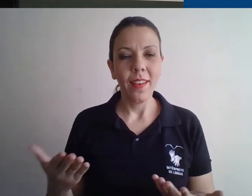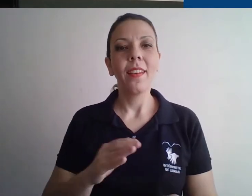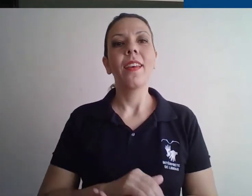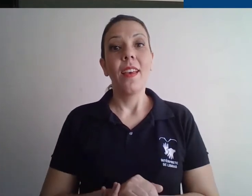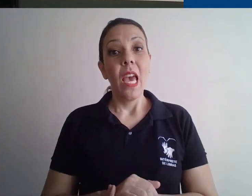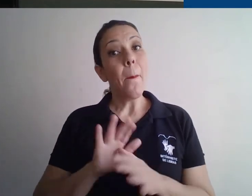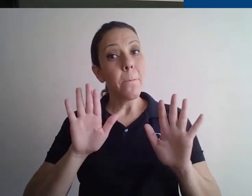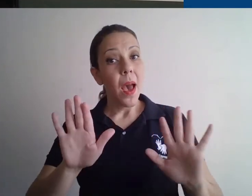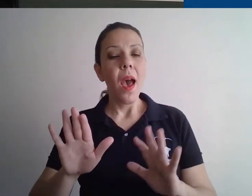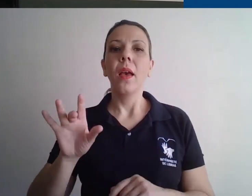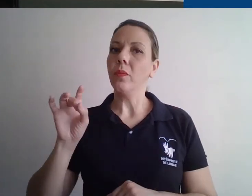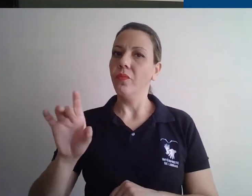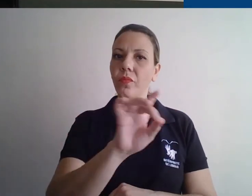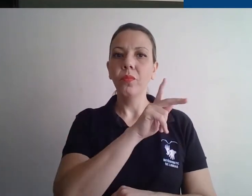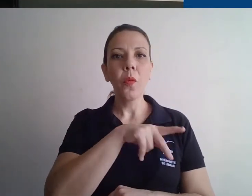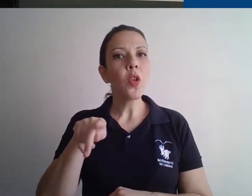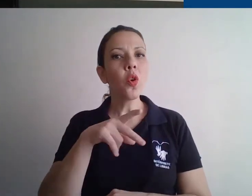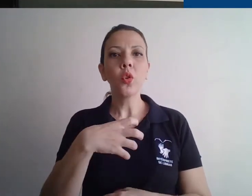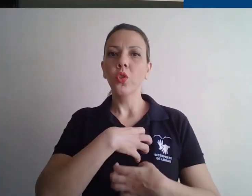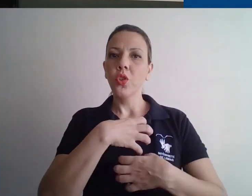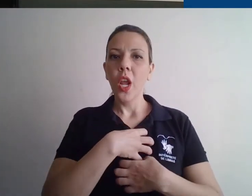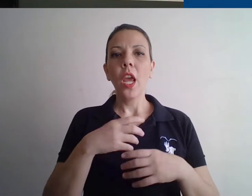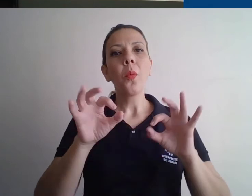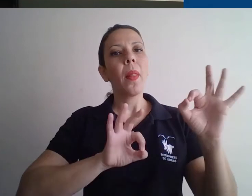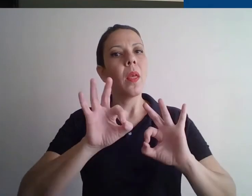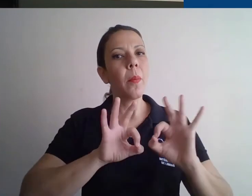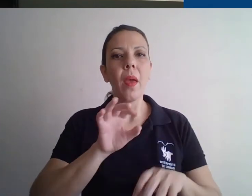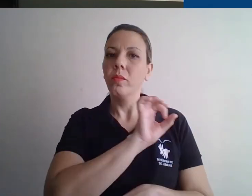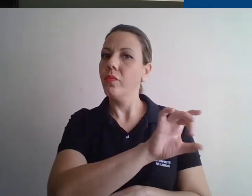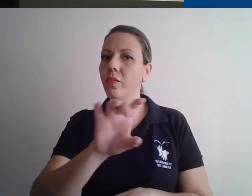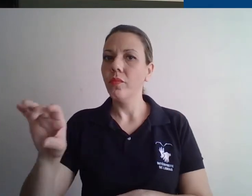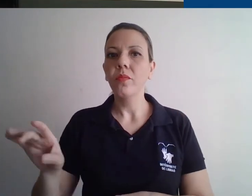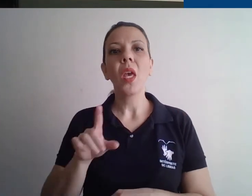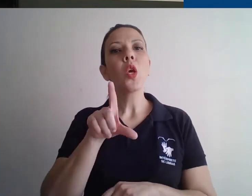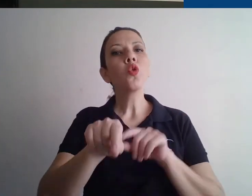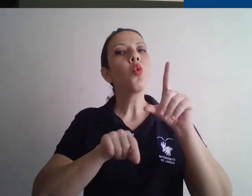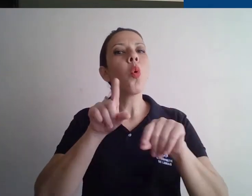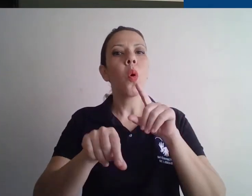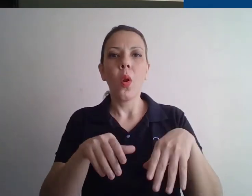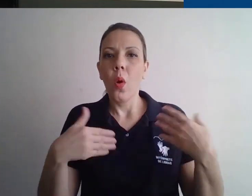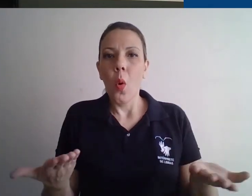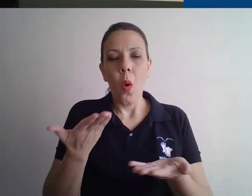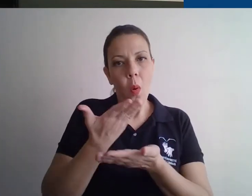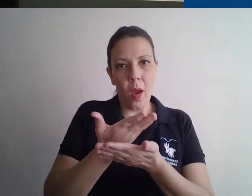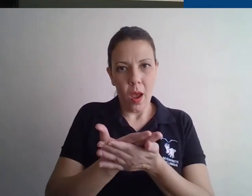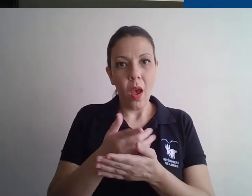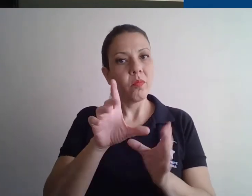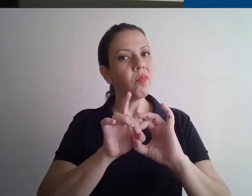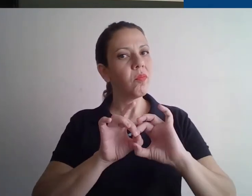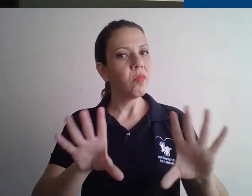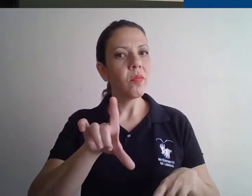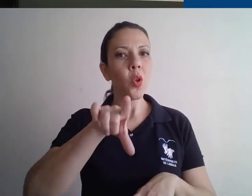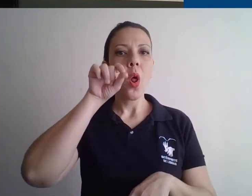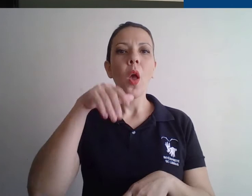demonstrado depois? O que será que vai aparecer? Mas é claro que cada um tem a sua dinâmica, cada um tem o seu planejamento, e cada um tem a